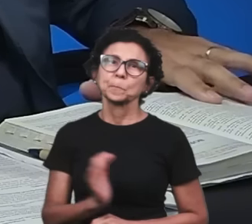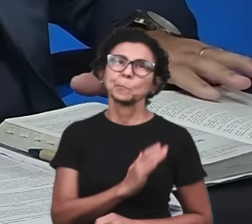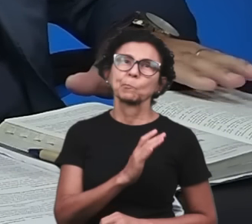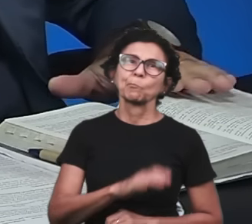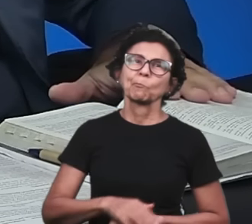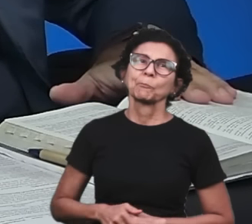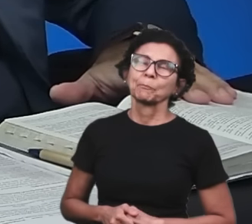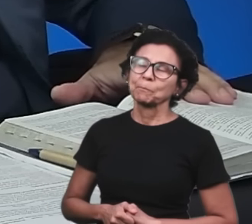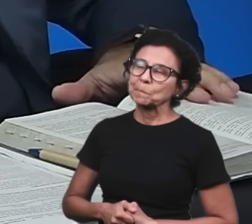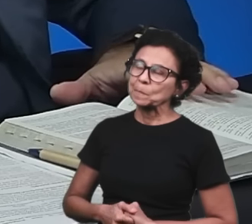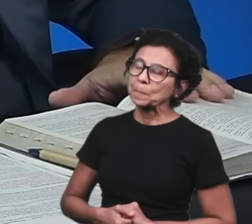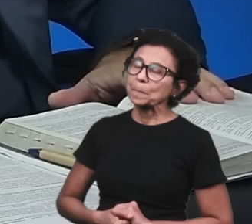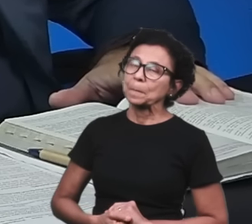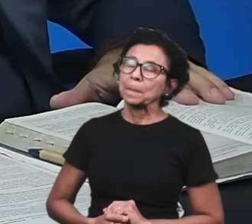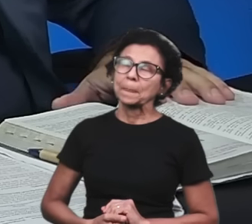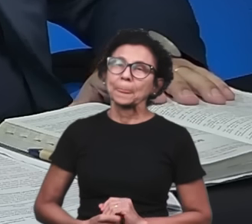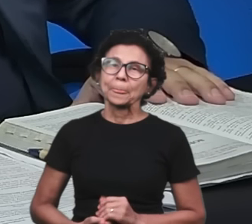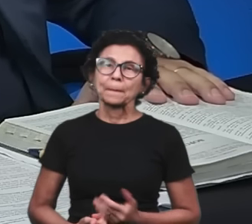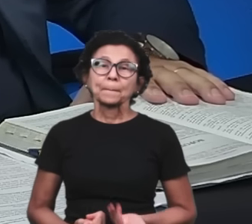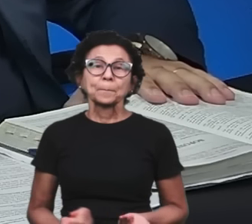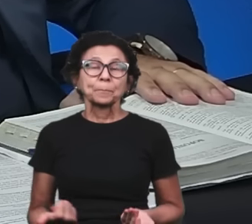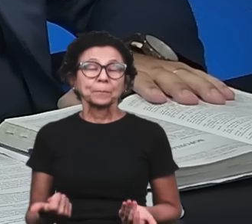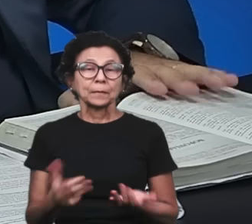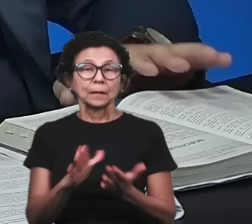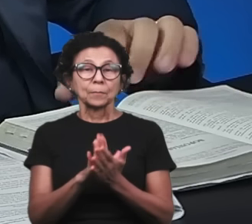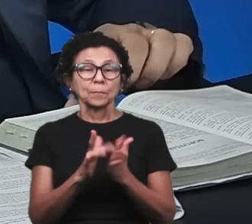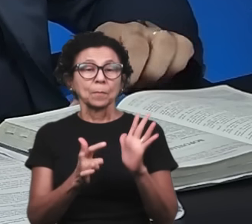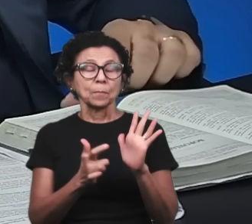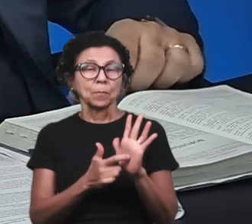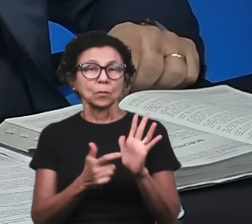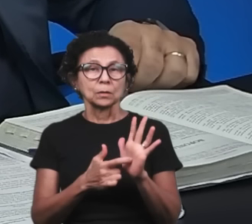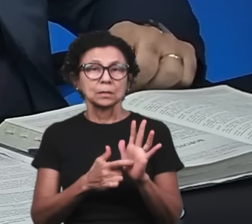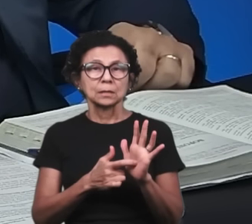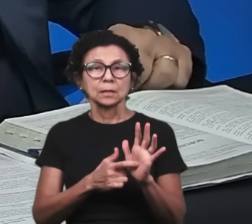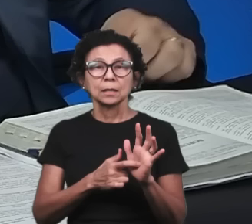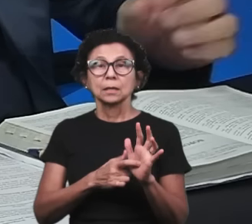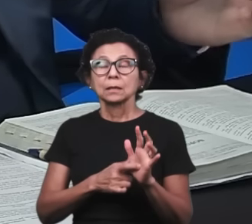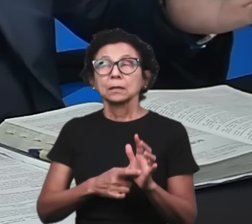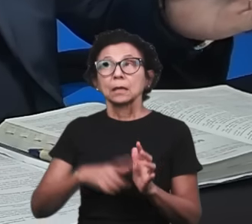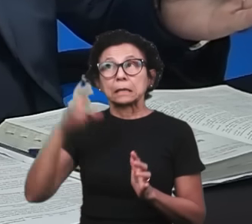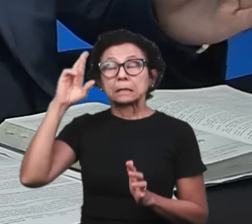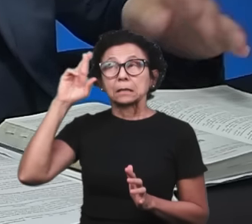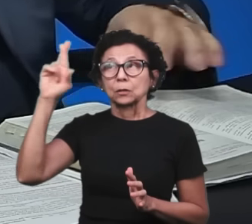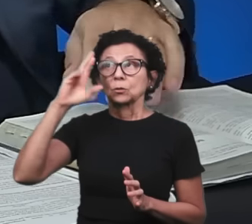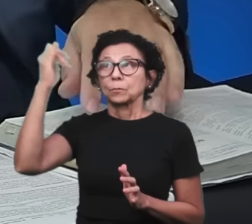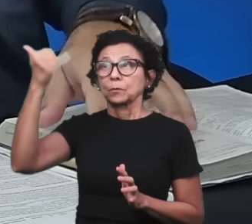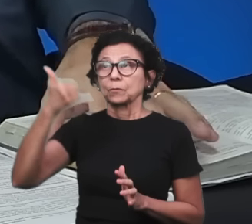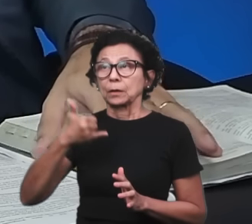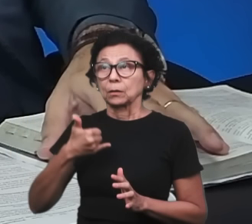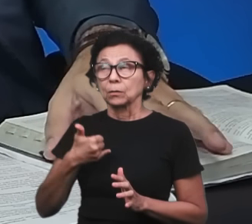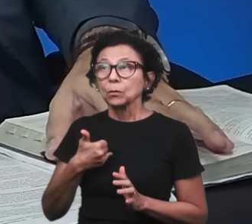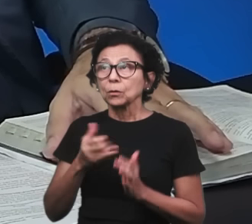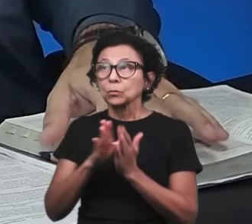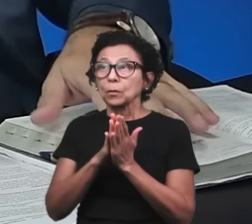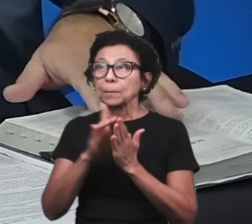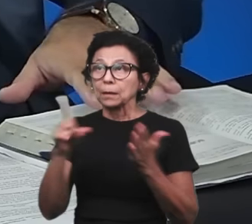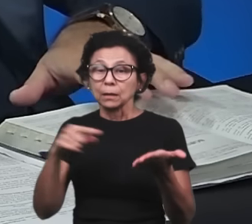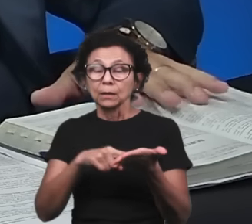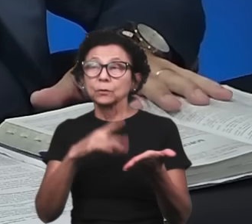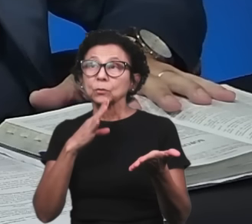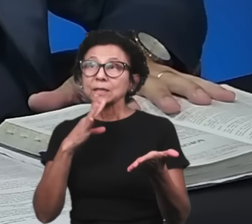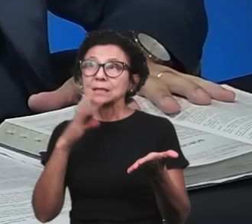tua palavra e temi. Aqui há uma expressão muito importante, o pastor Kleber trouxe uma experiência